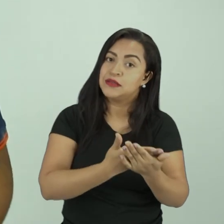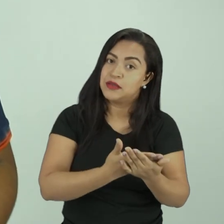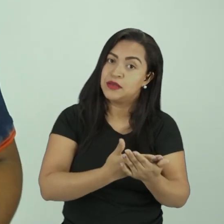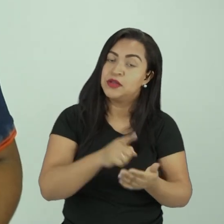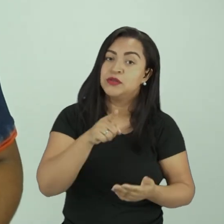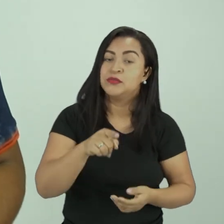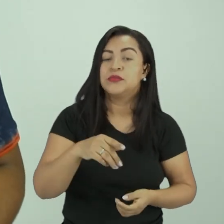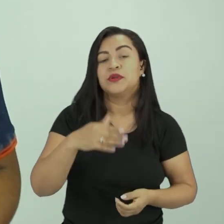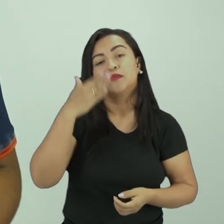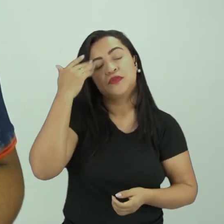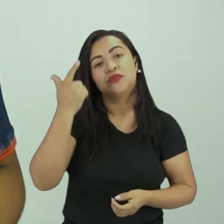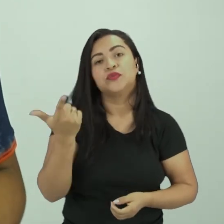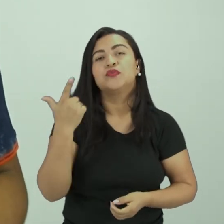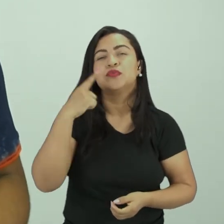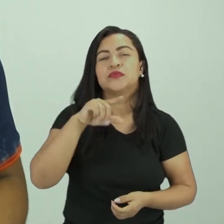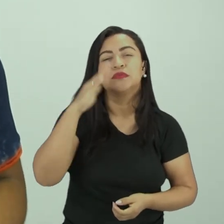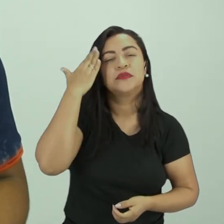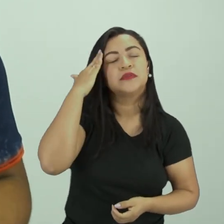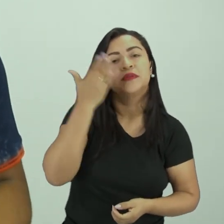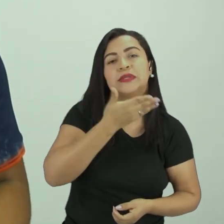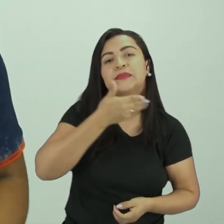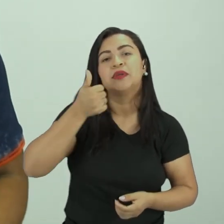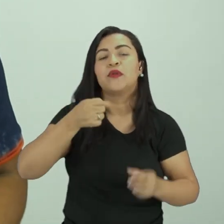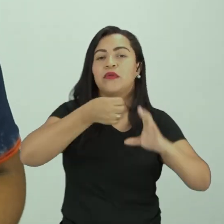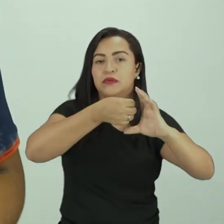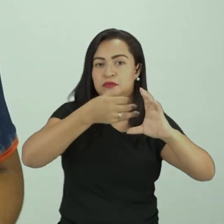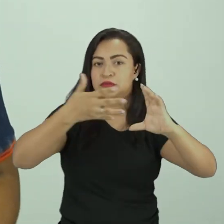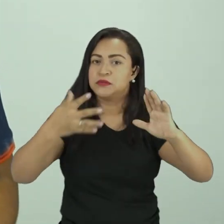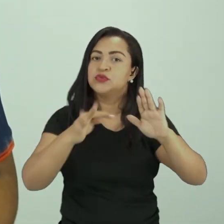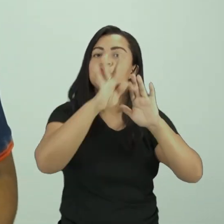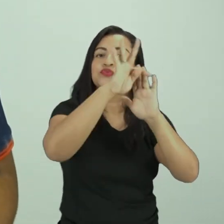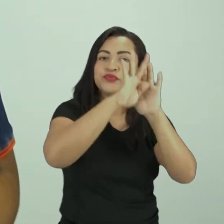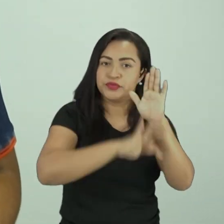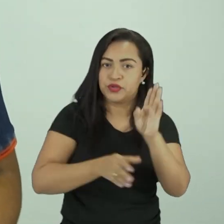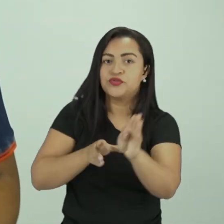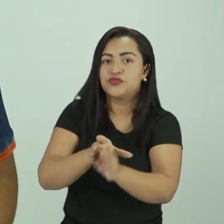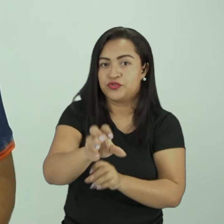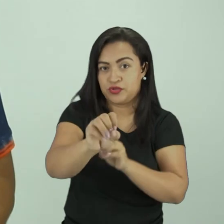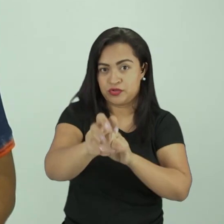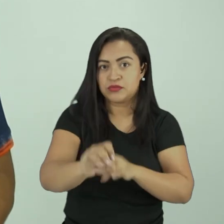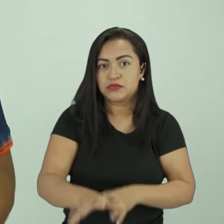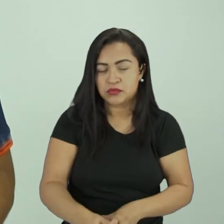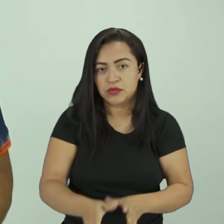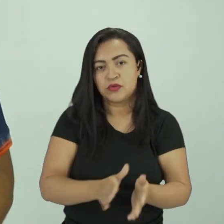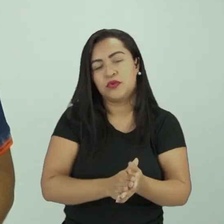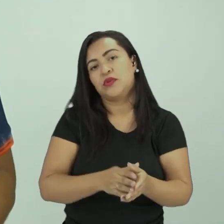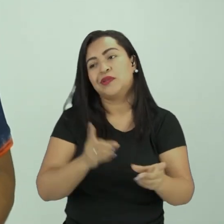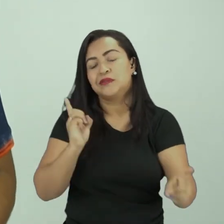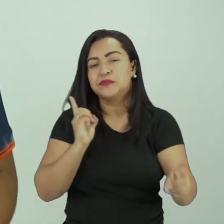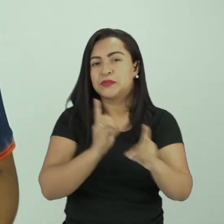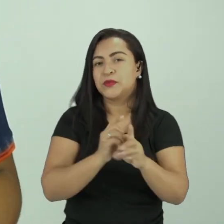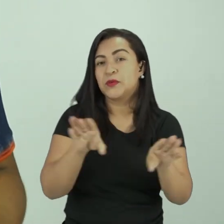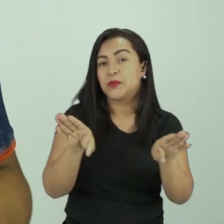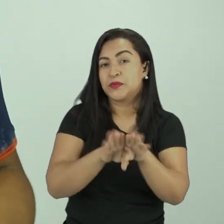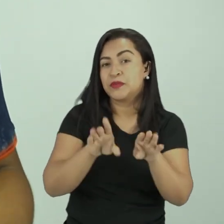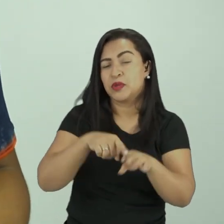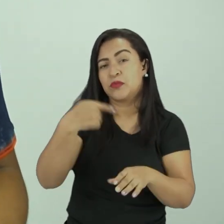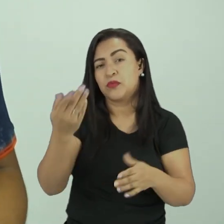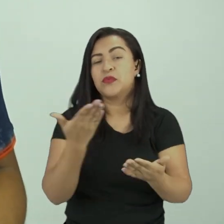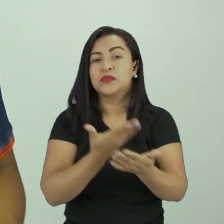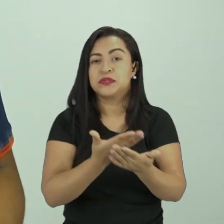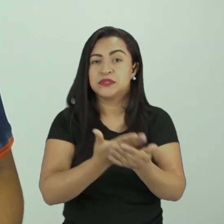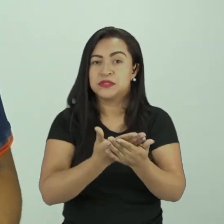que você possa compreender melhor as características do texto injuntivo, tá bom? Nós vamos encontrar outras aulas que